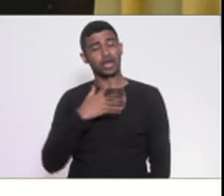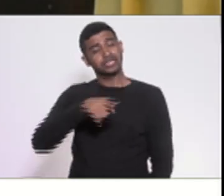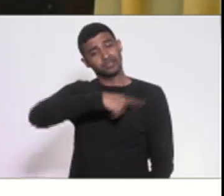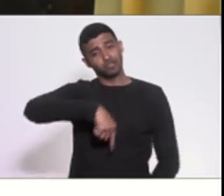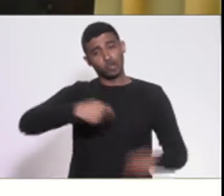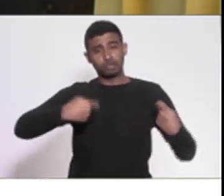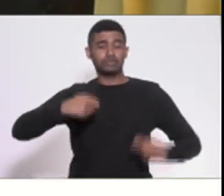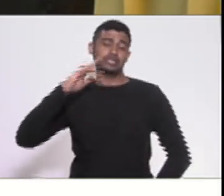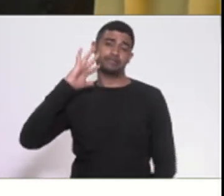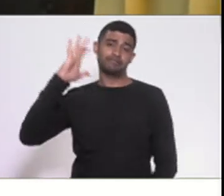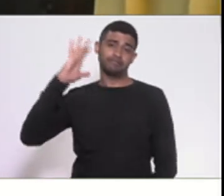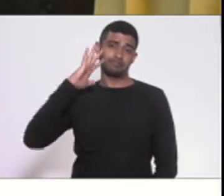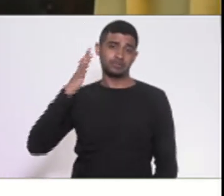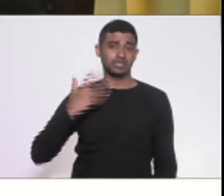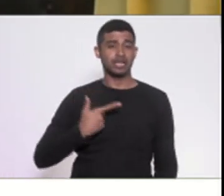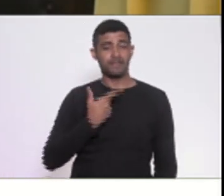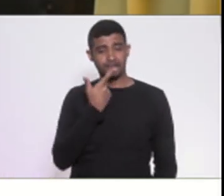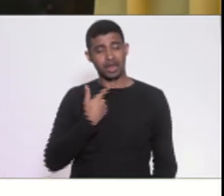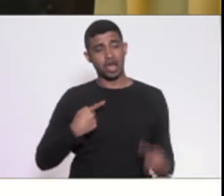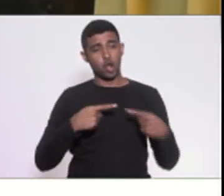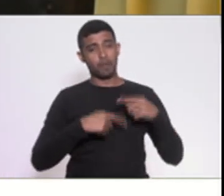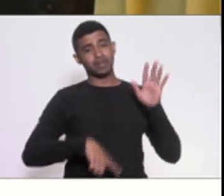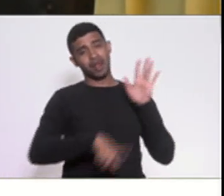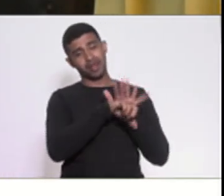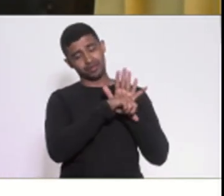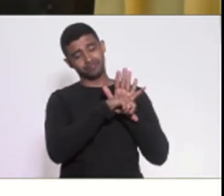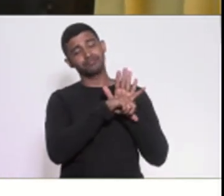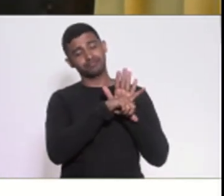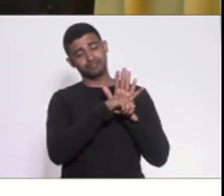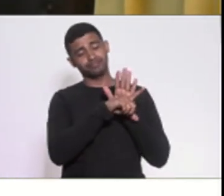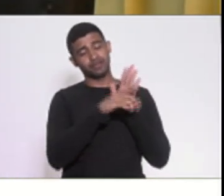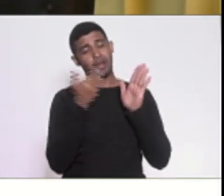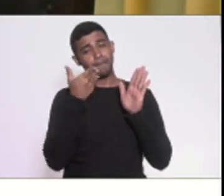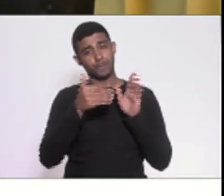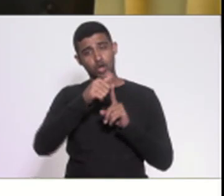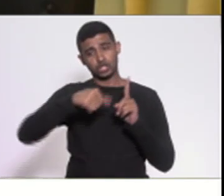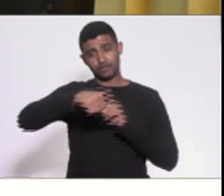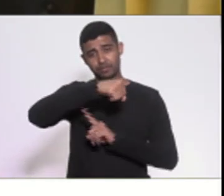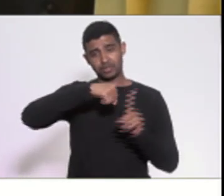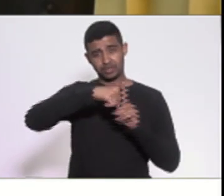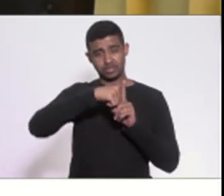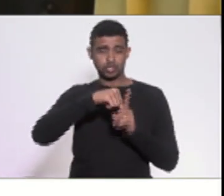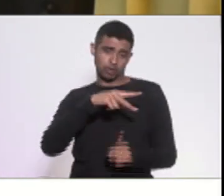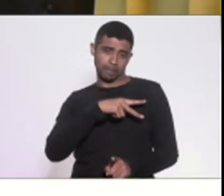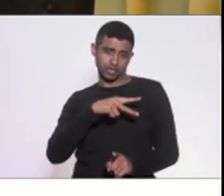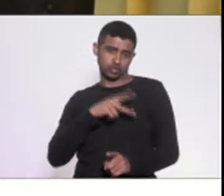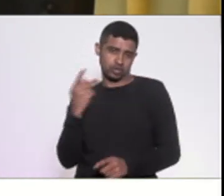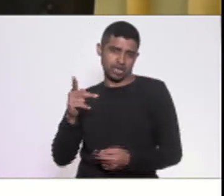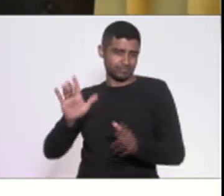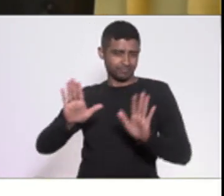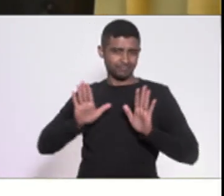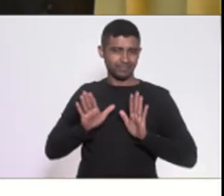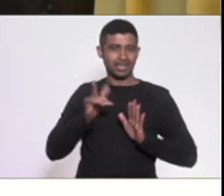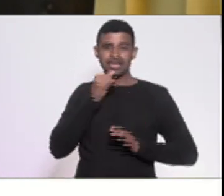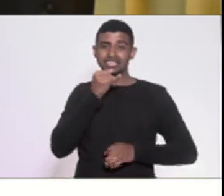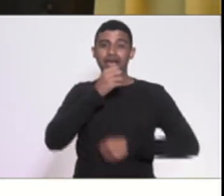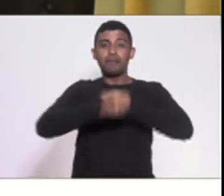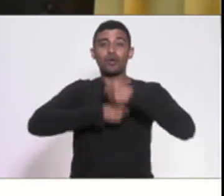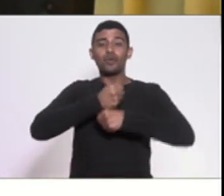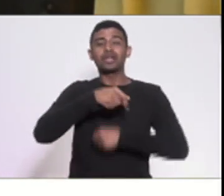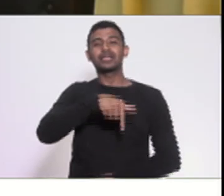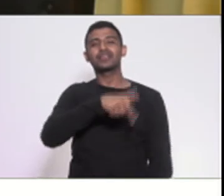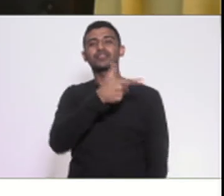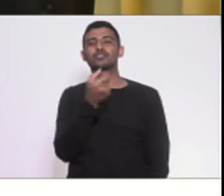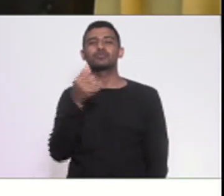reflexão da própria lei, né, que trata do feminicídio como caso particular. Este ano, por exemplo, a Polícia